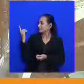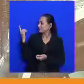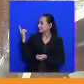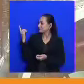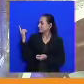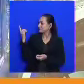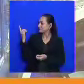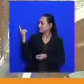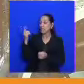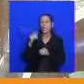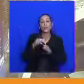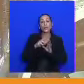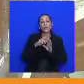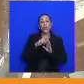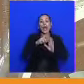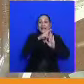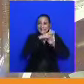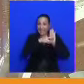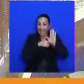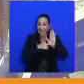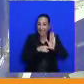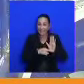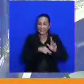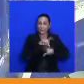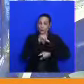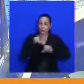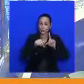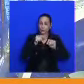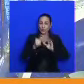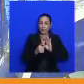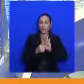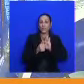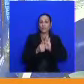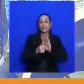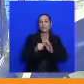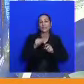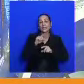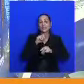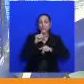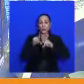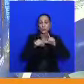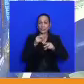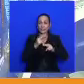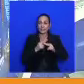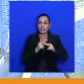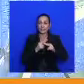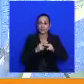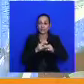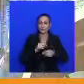Conforme reza o nosso protocolo de sorteios, ou seja, o protocolo de sorteios das loterias Caixa.